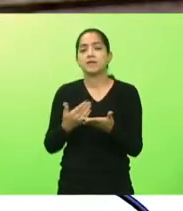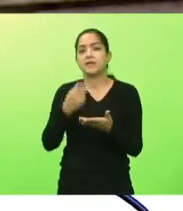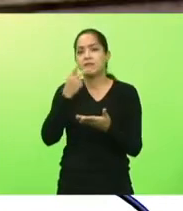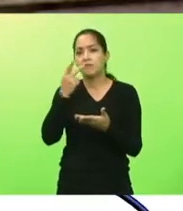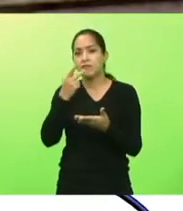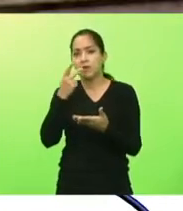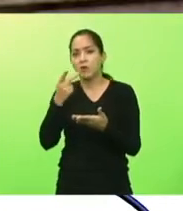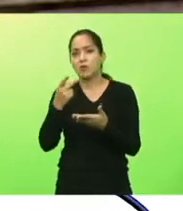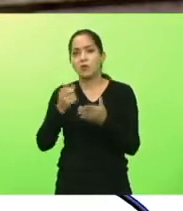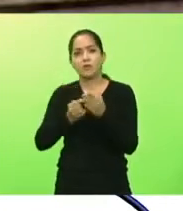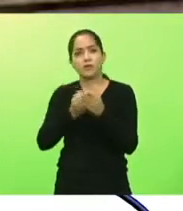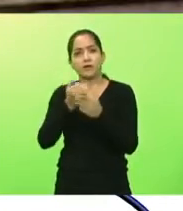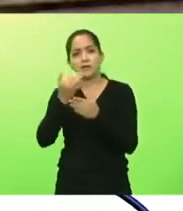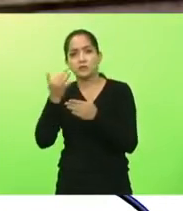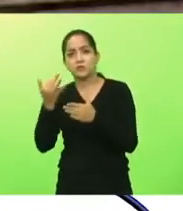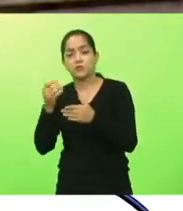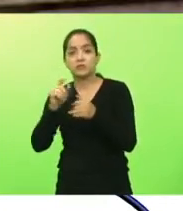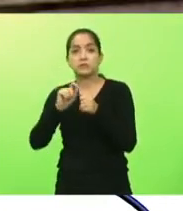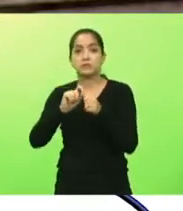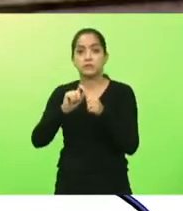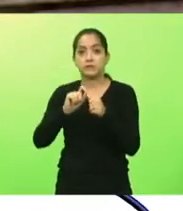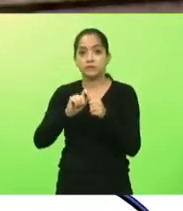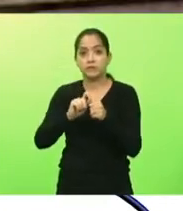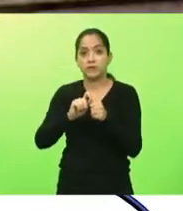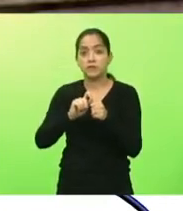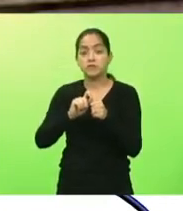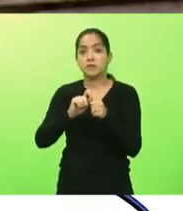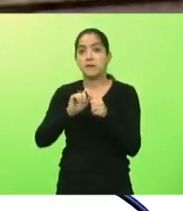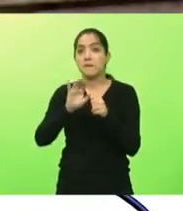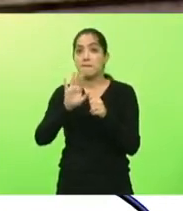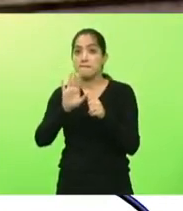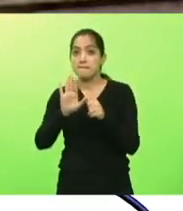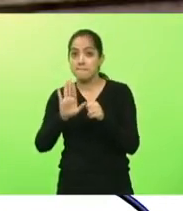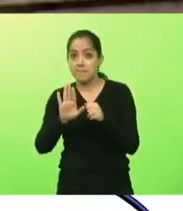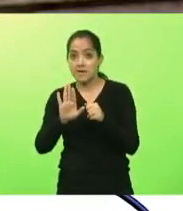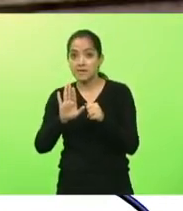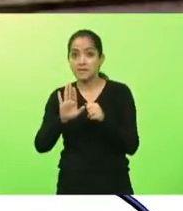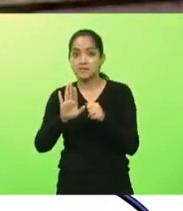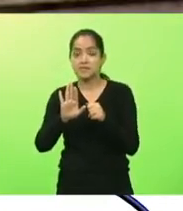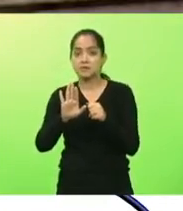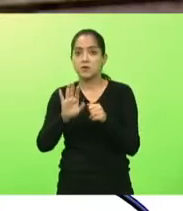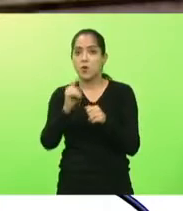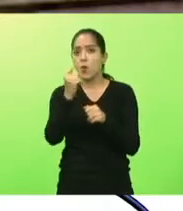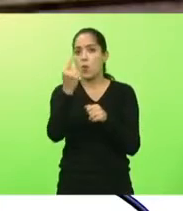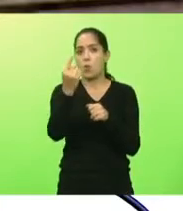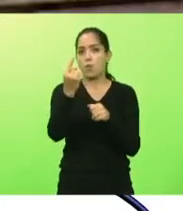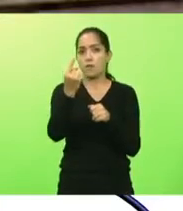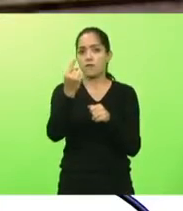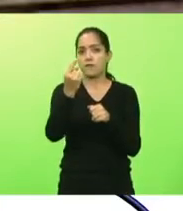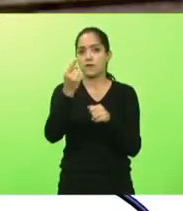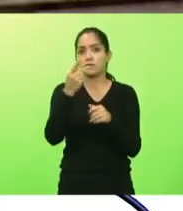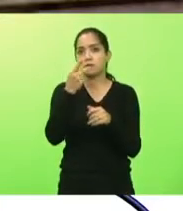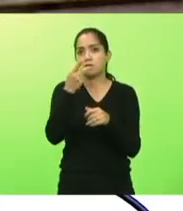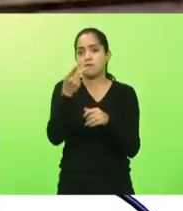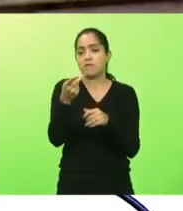várias coisas que ele fez aqui, e ele não mencionou mais uma vírgula